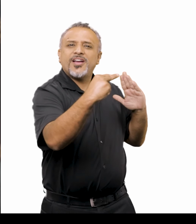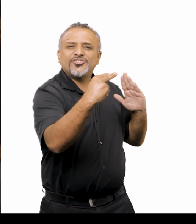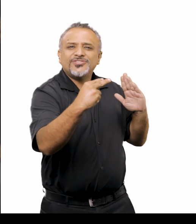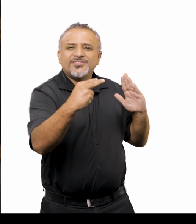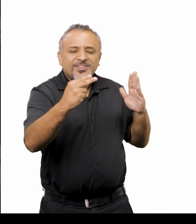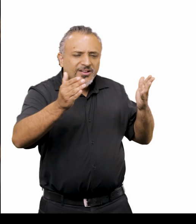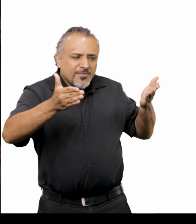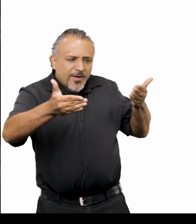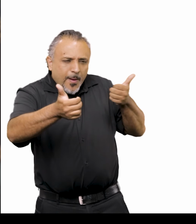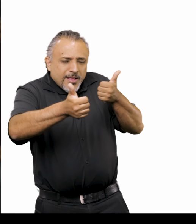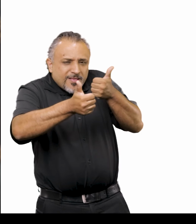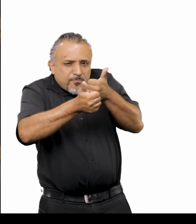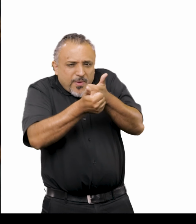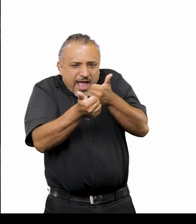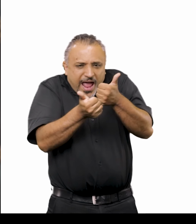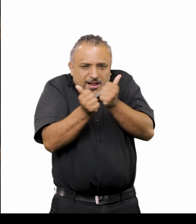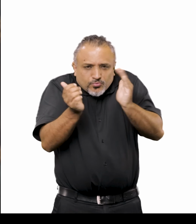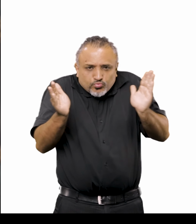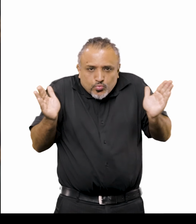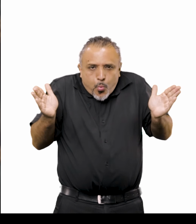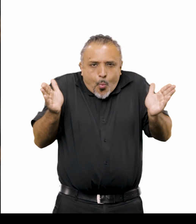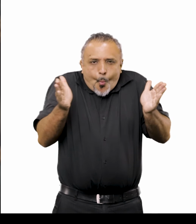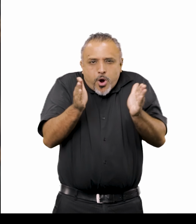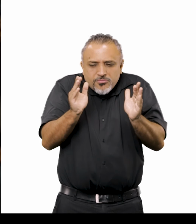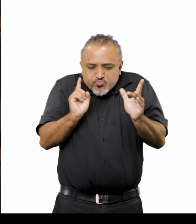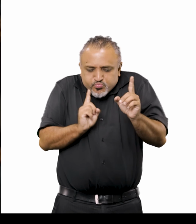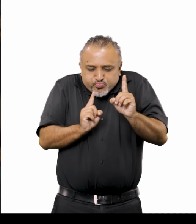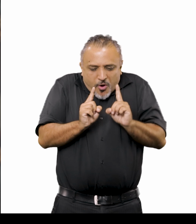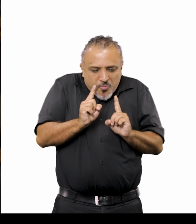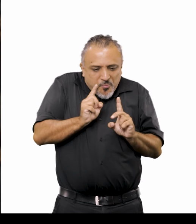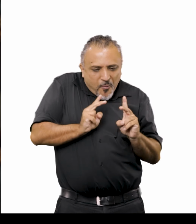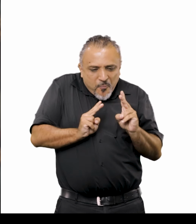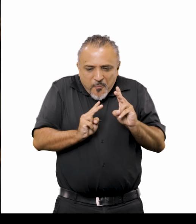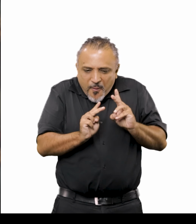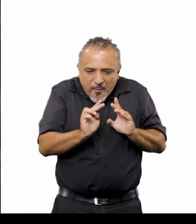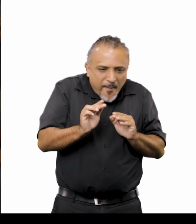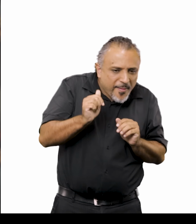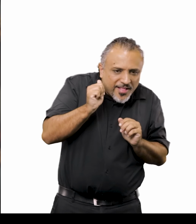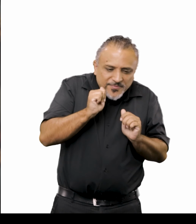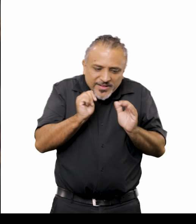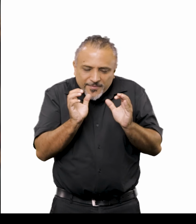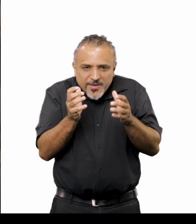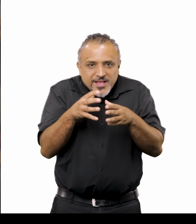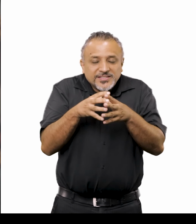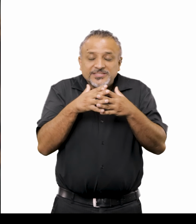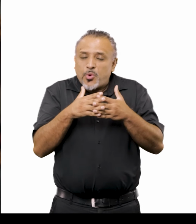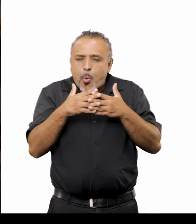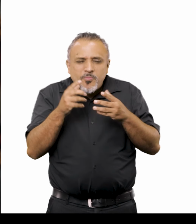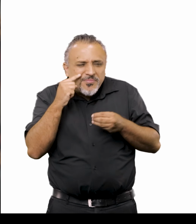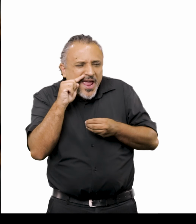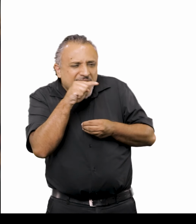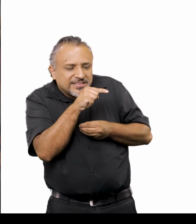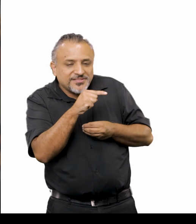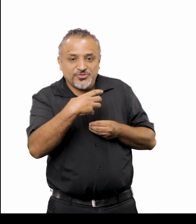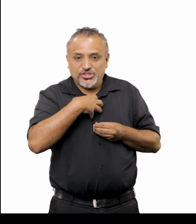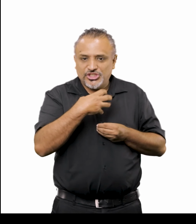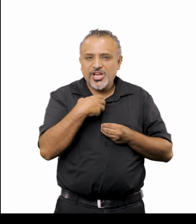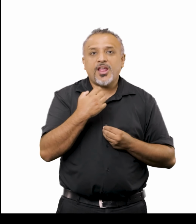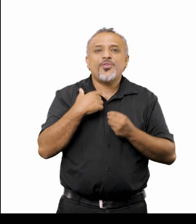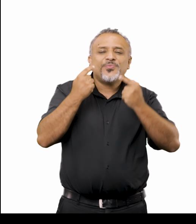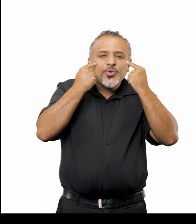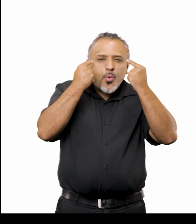a sensação de um espaço curto, mais espremido, no qual as figuras se inserem numa composição bastante complexa.